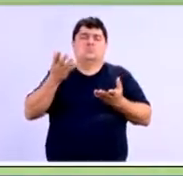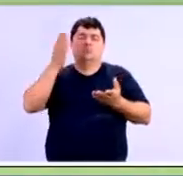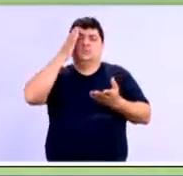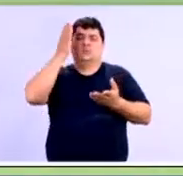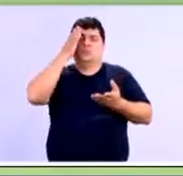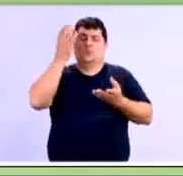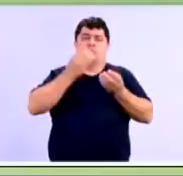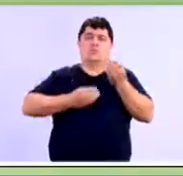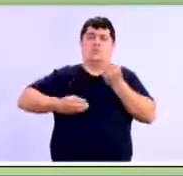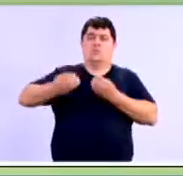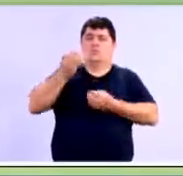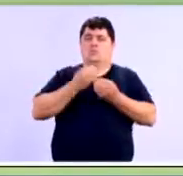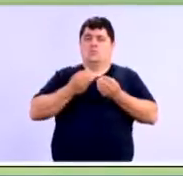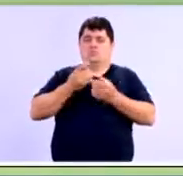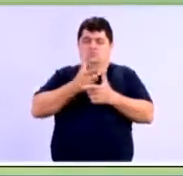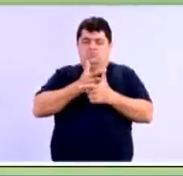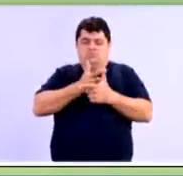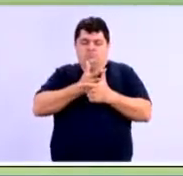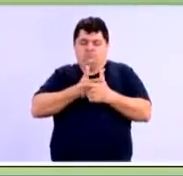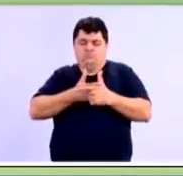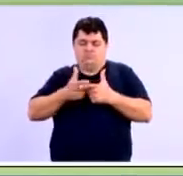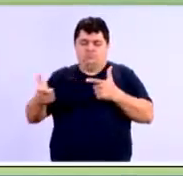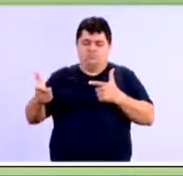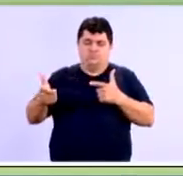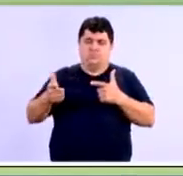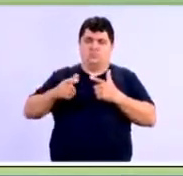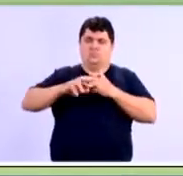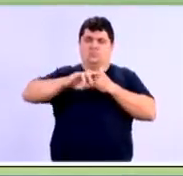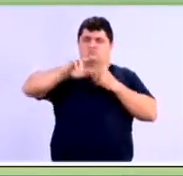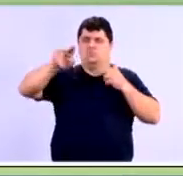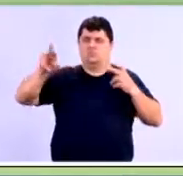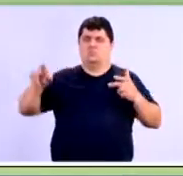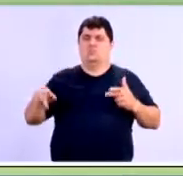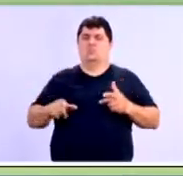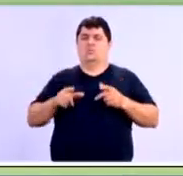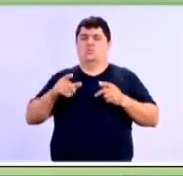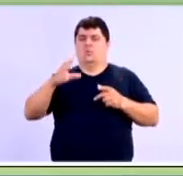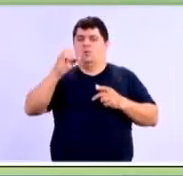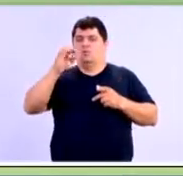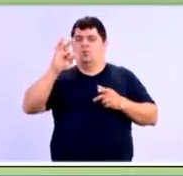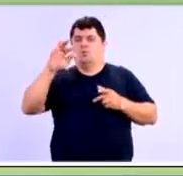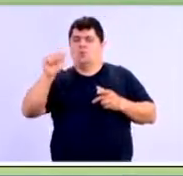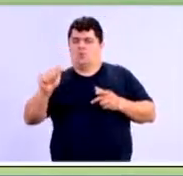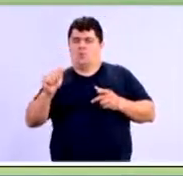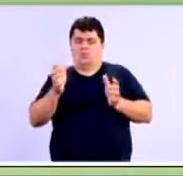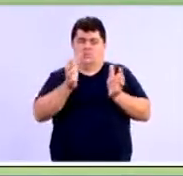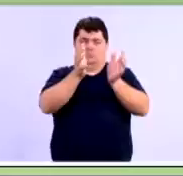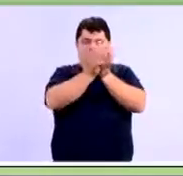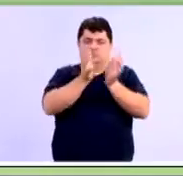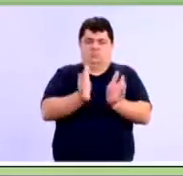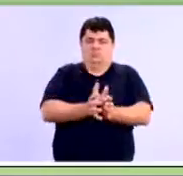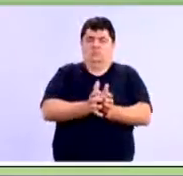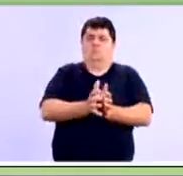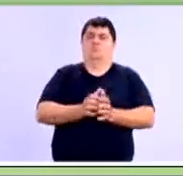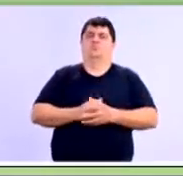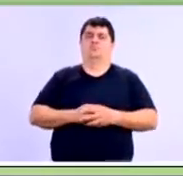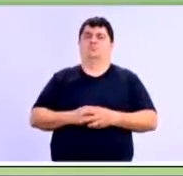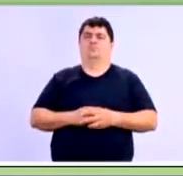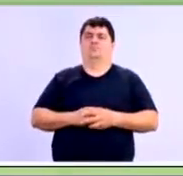dá-se através da divisão de duas ou mais contas ou grupos, ou duas ou mais